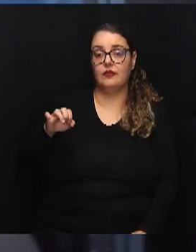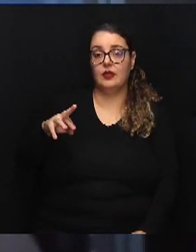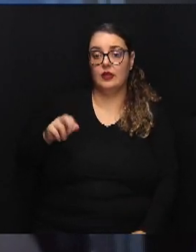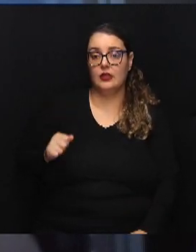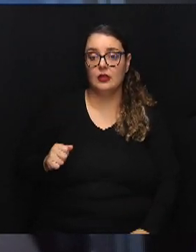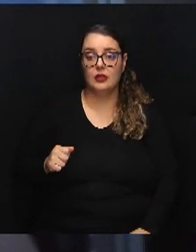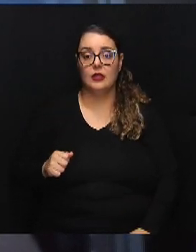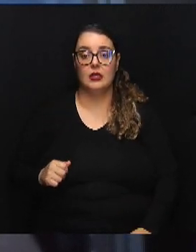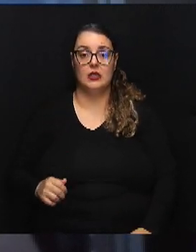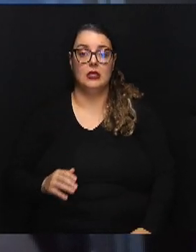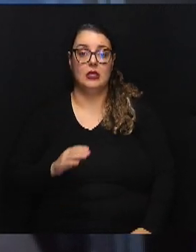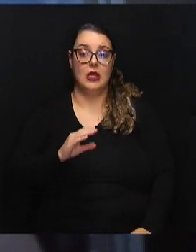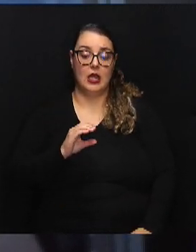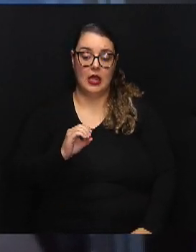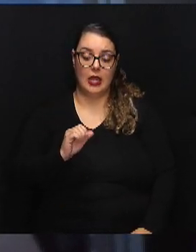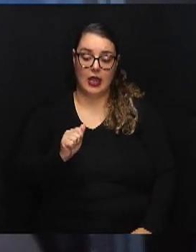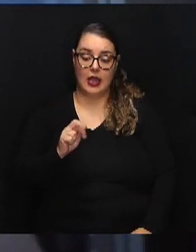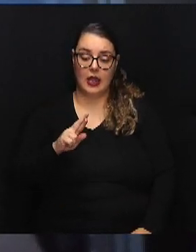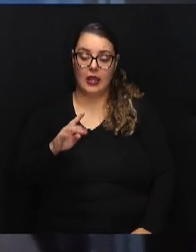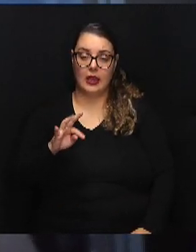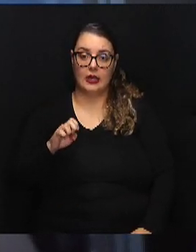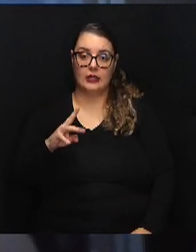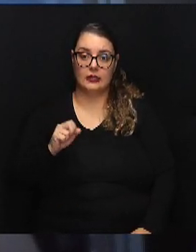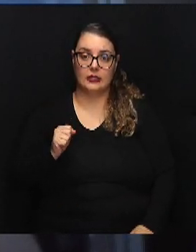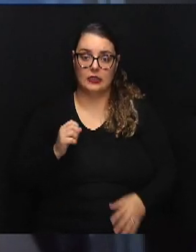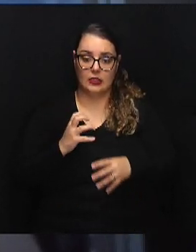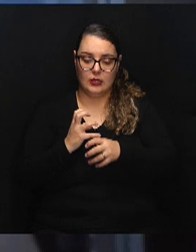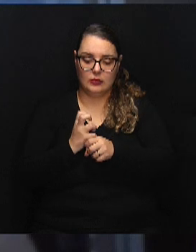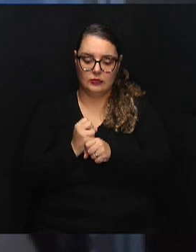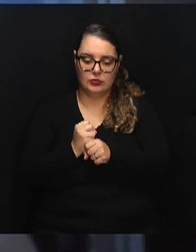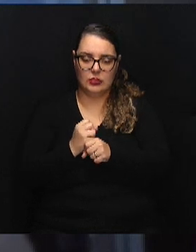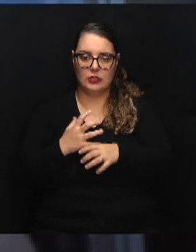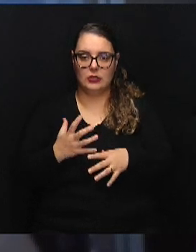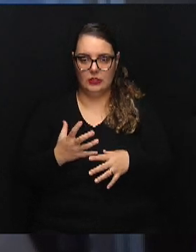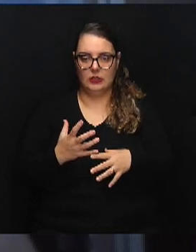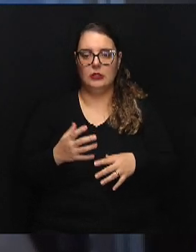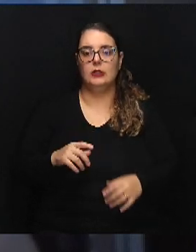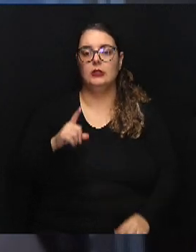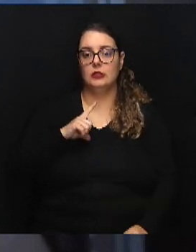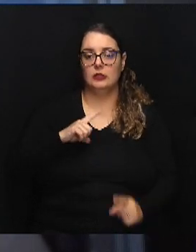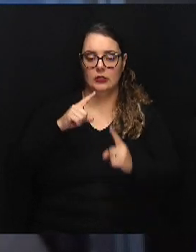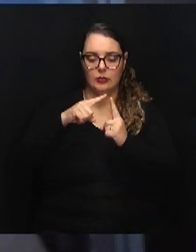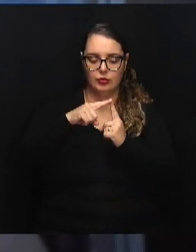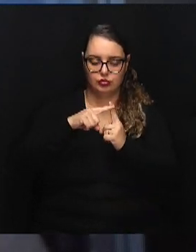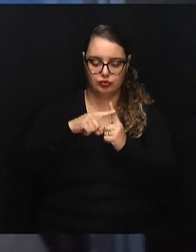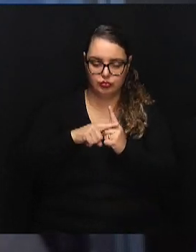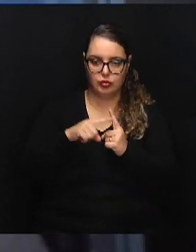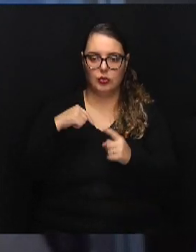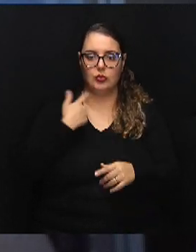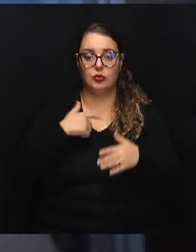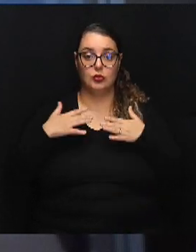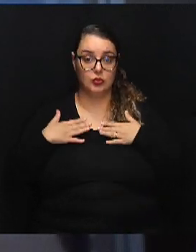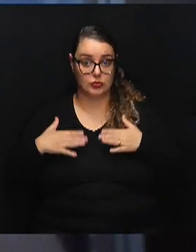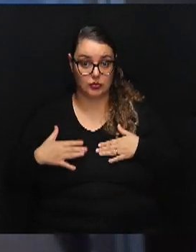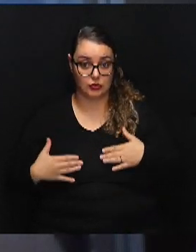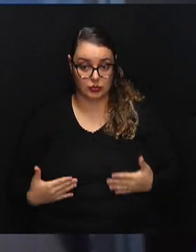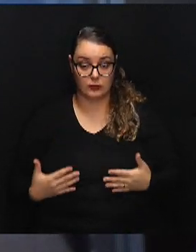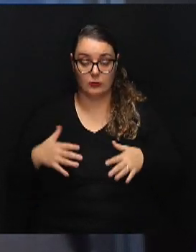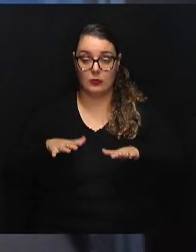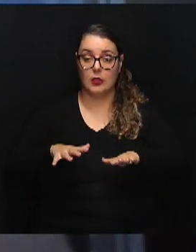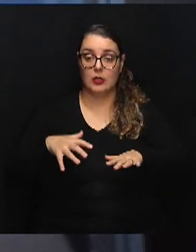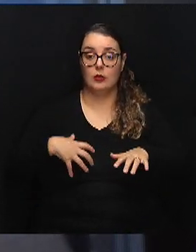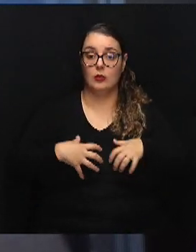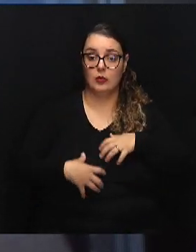As artérias, elas se contraem na periferia, então a gente tem aquela temperatura mais baixa do nosso corpo. Só que o organismo